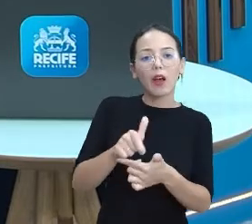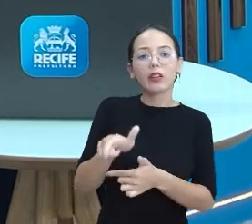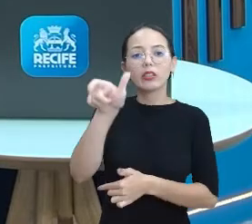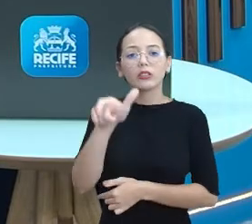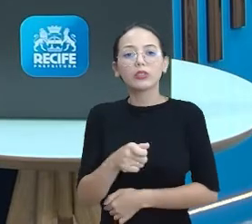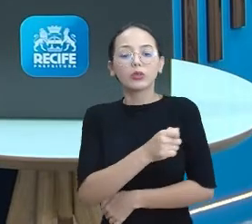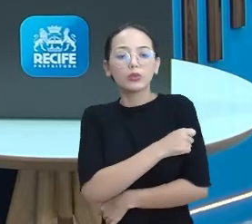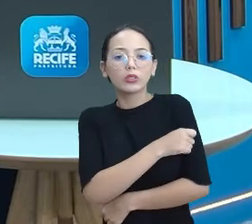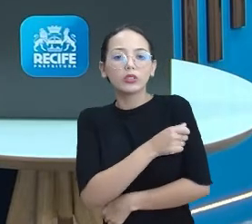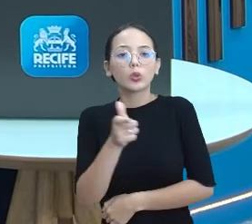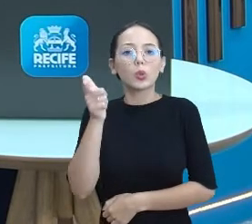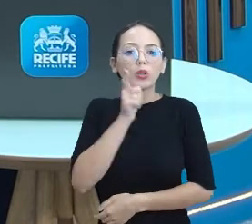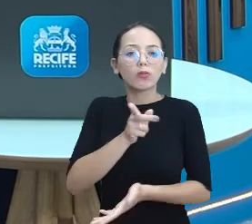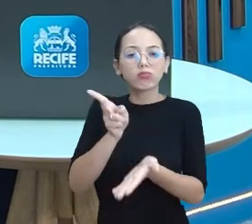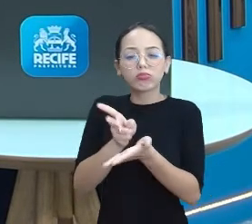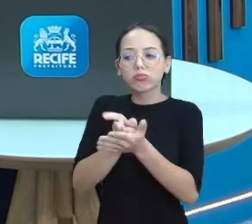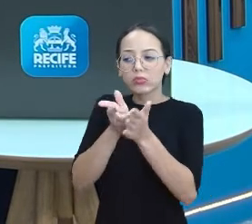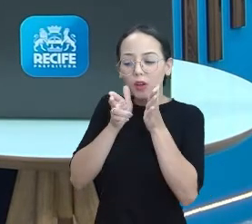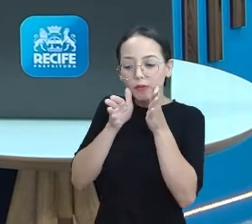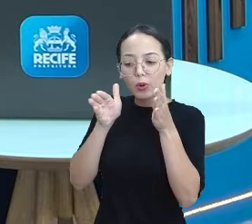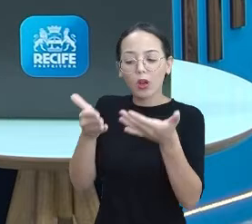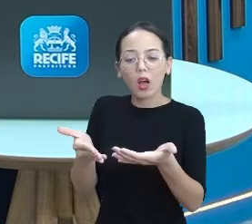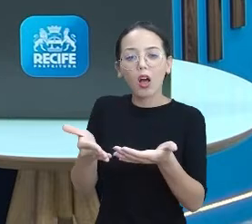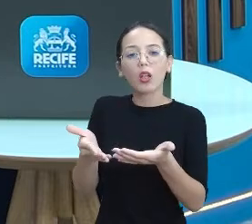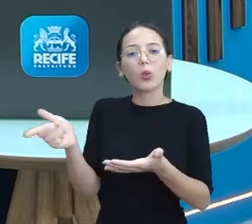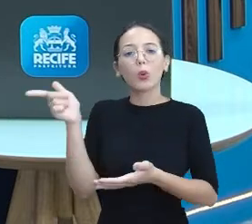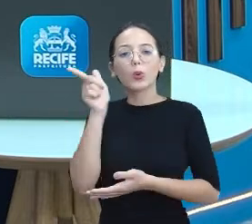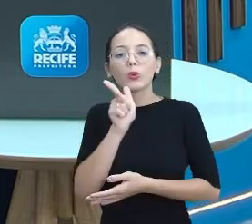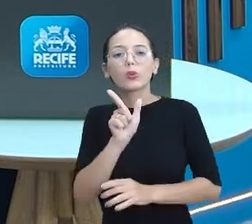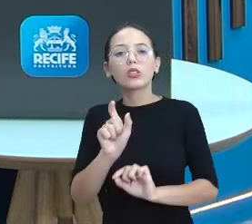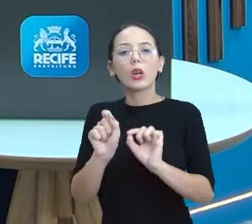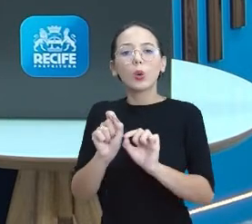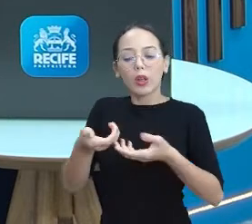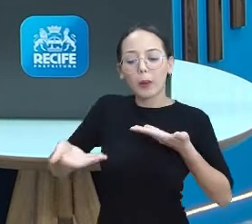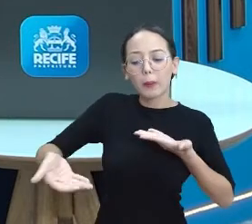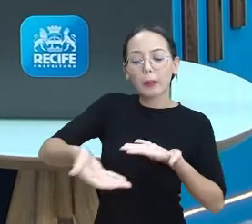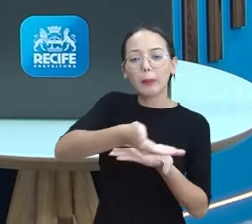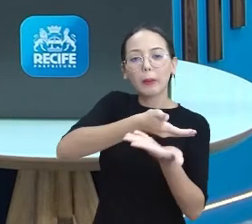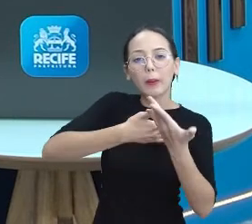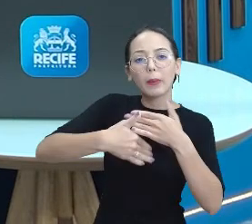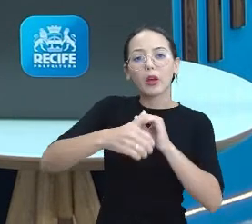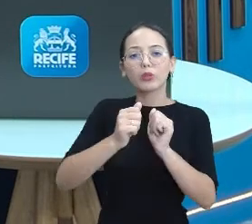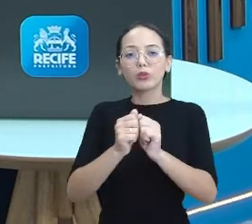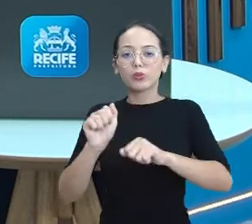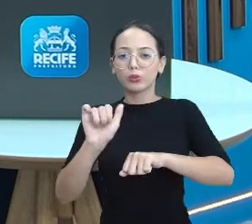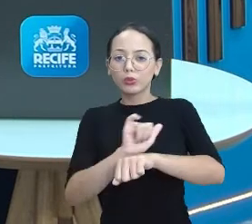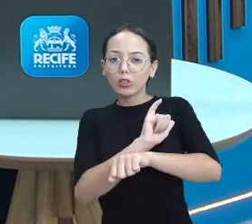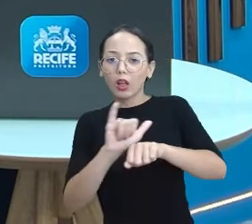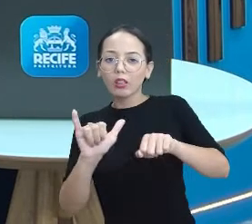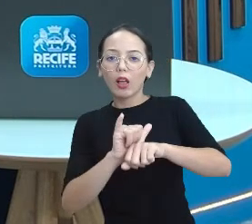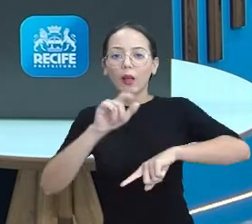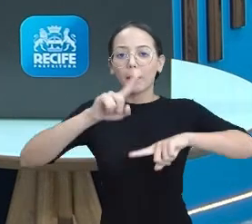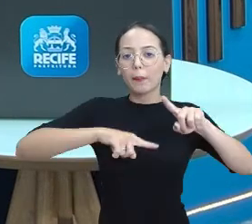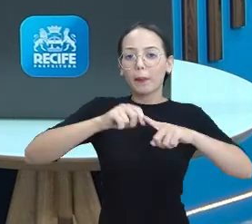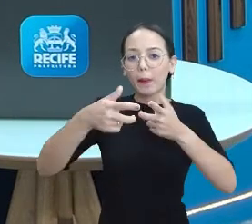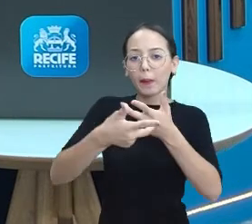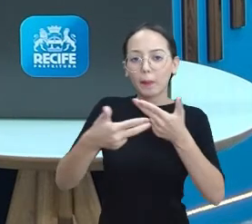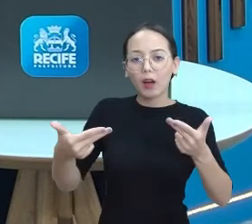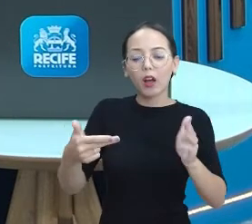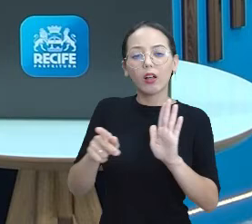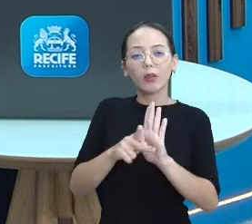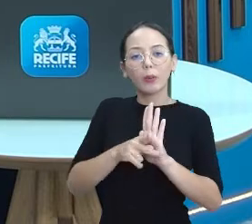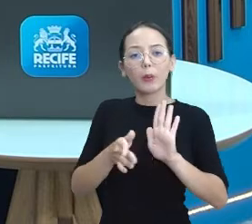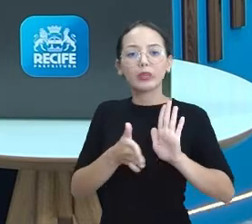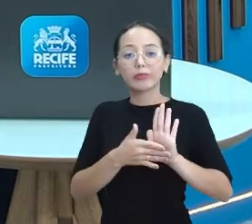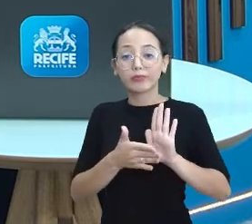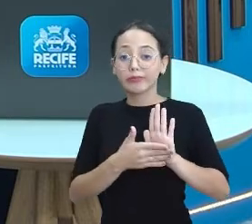estudante consegue se manter focado, consegue se manter interagindo com as estratégias, com os recursos que você está